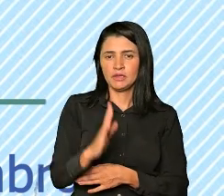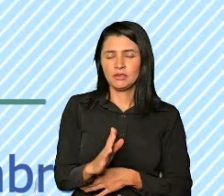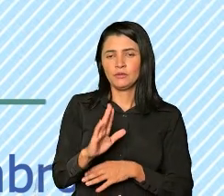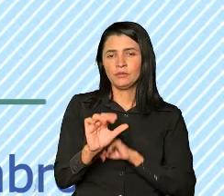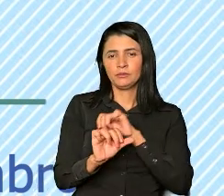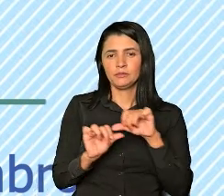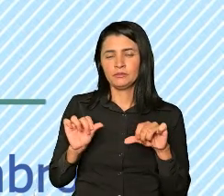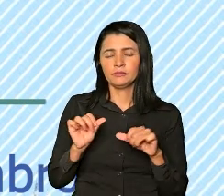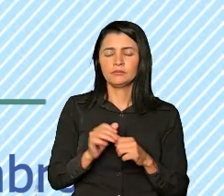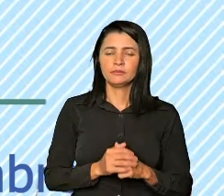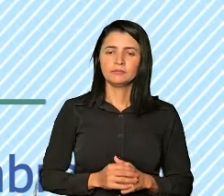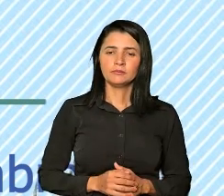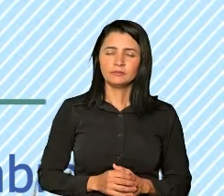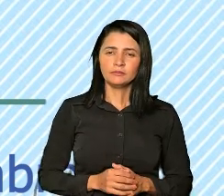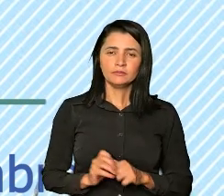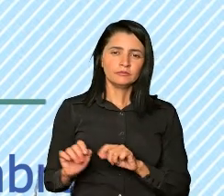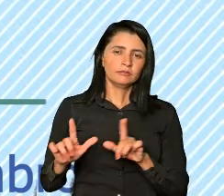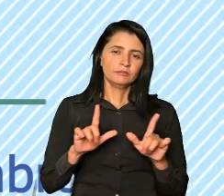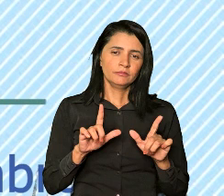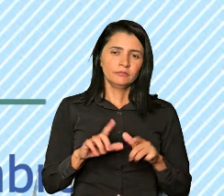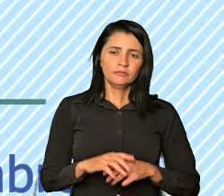favor.